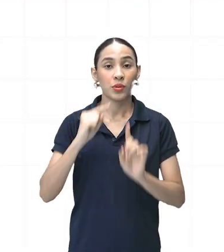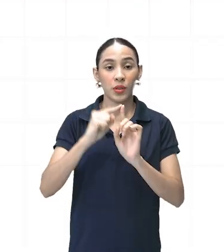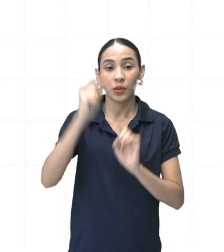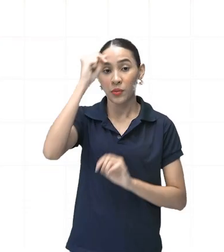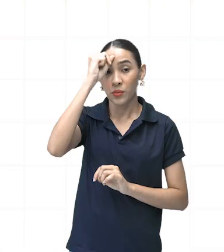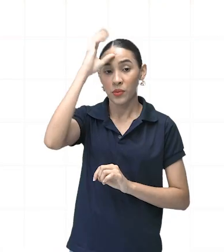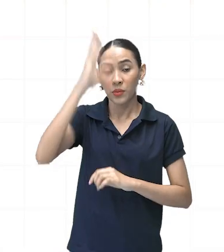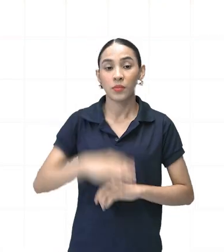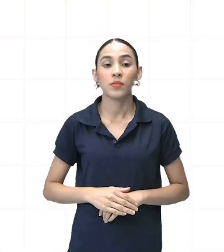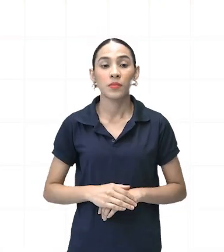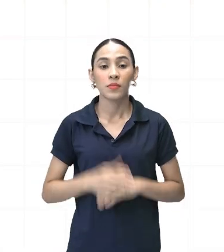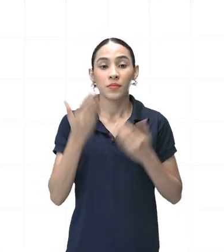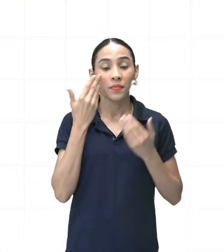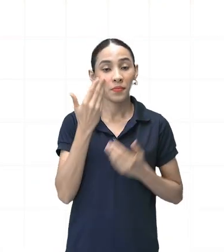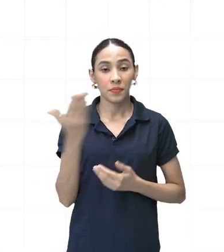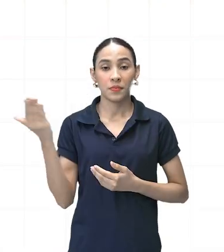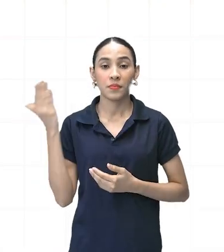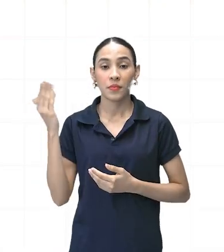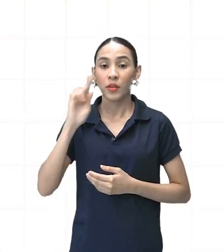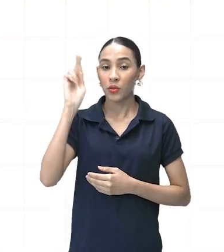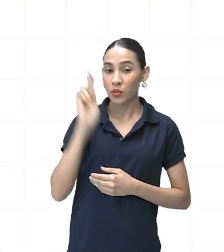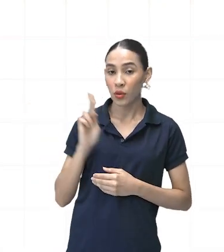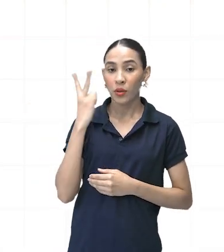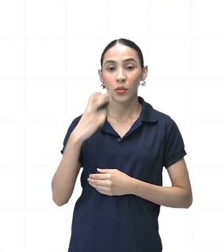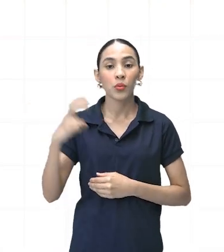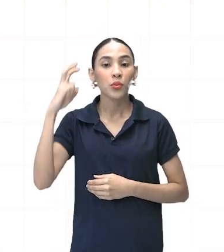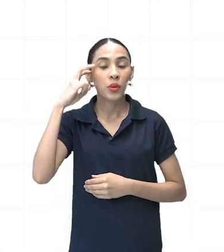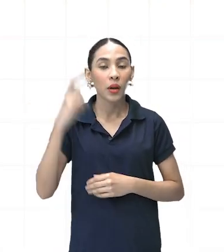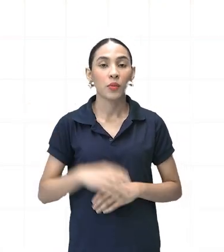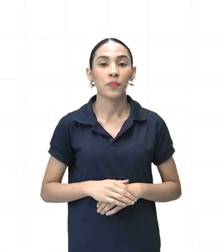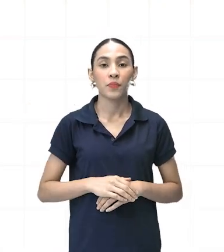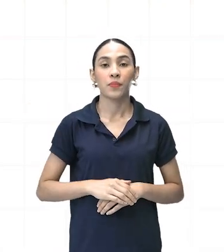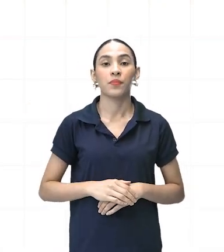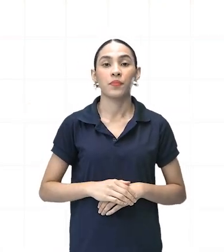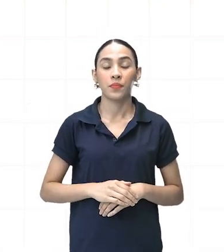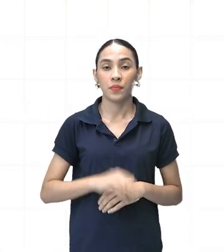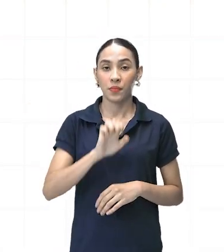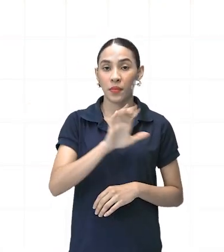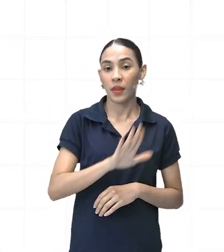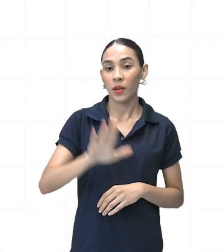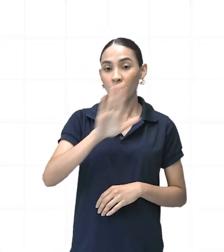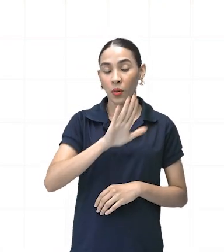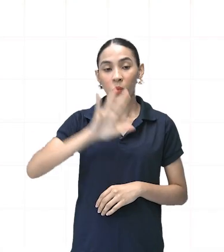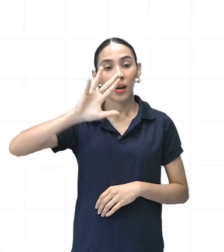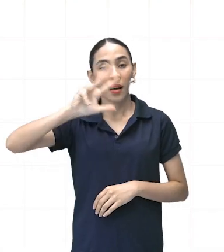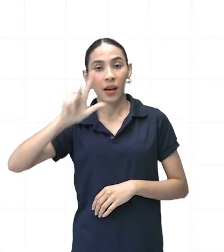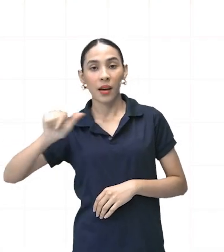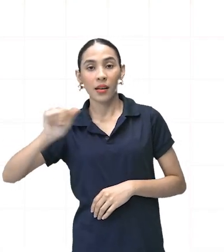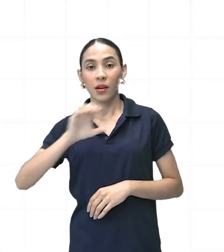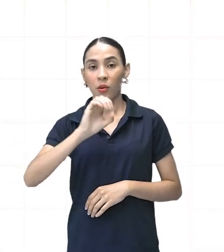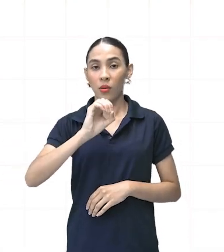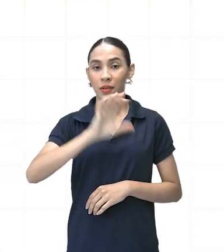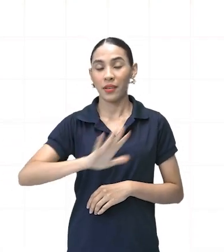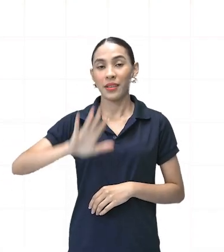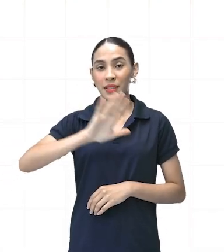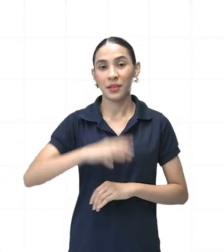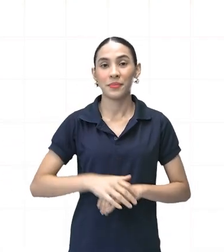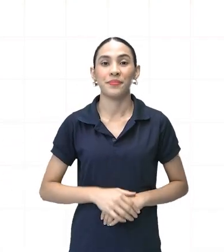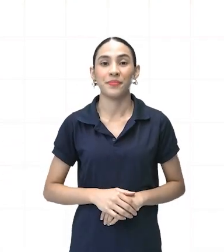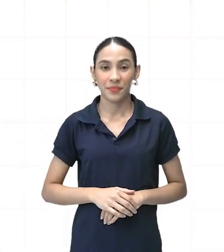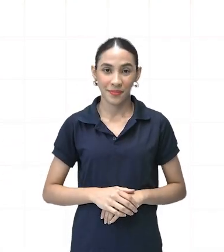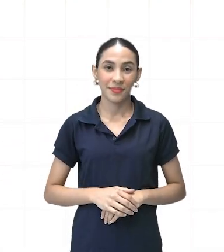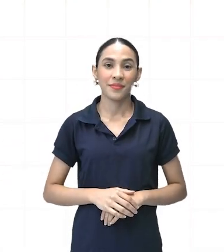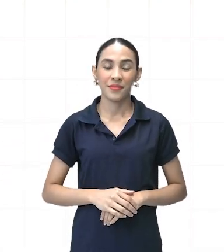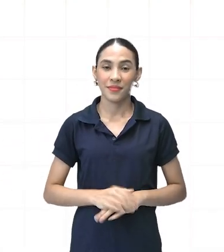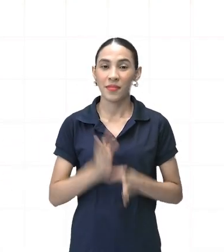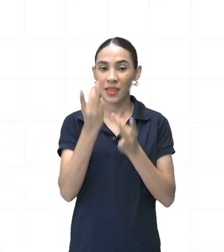de conhecimento, intercâmbios históricos e culturais entre Europa, Ásia e